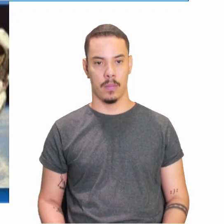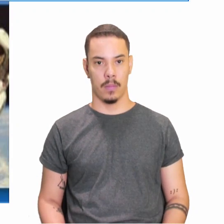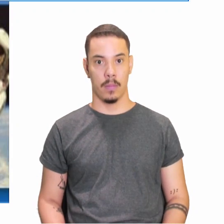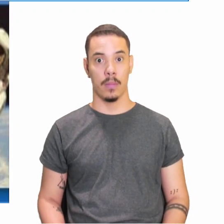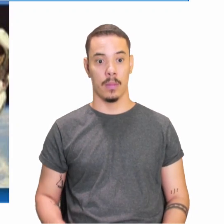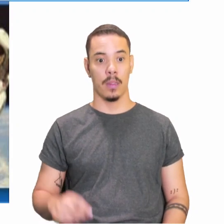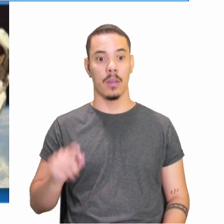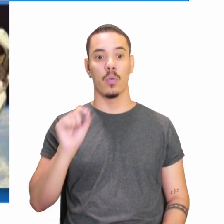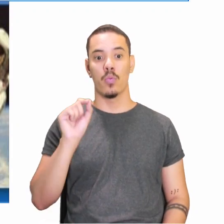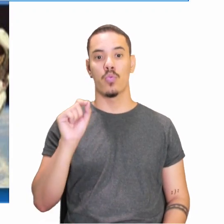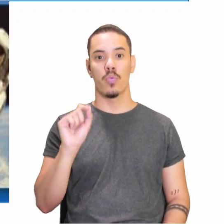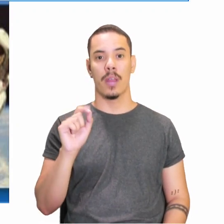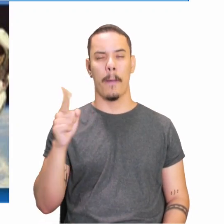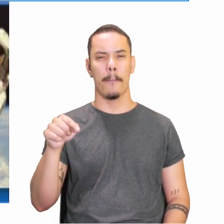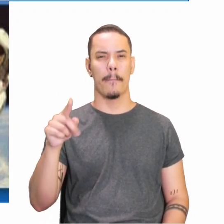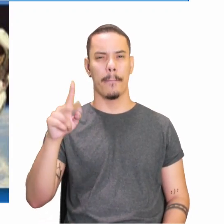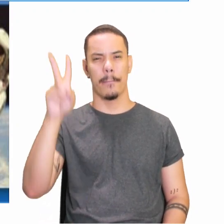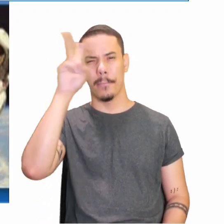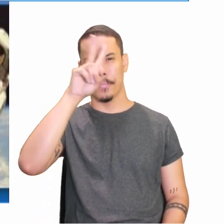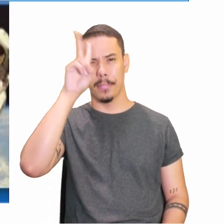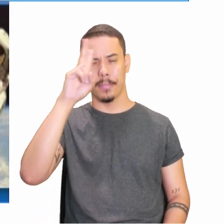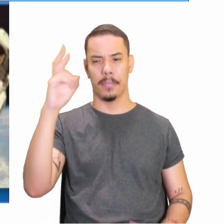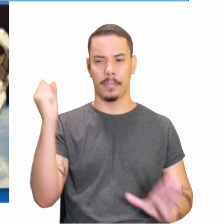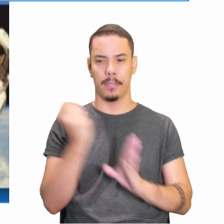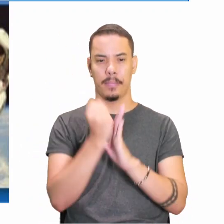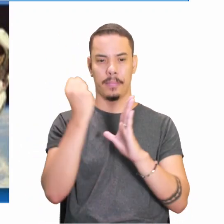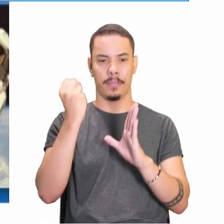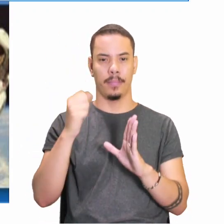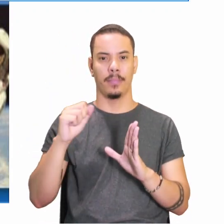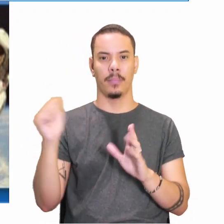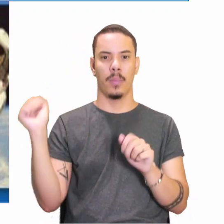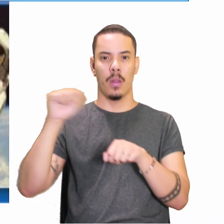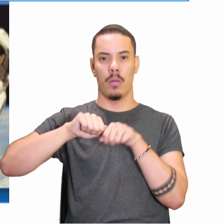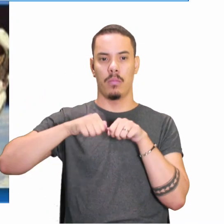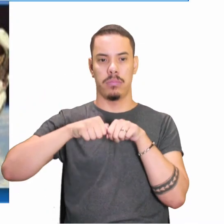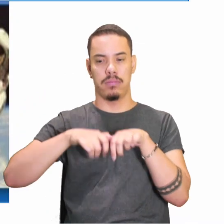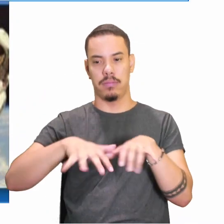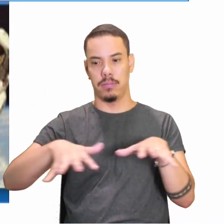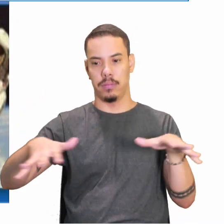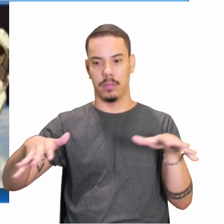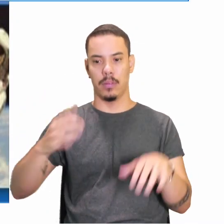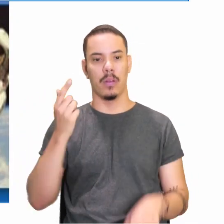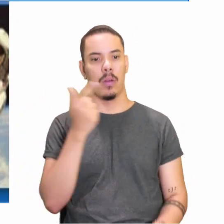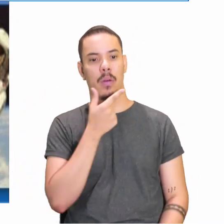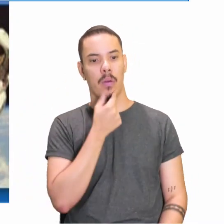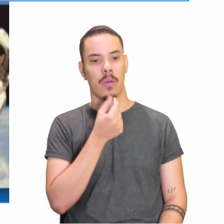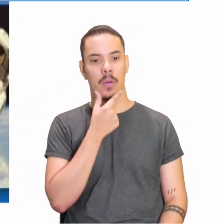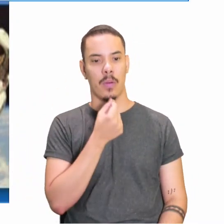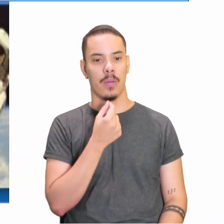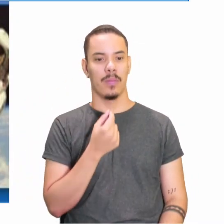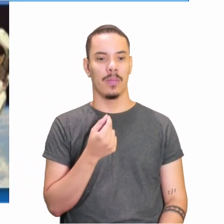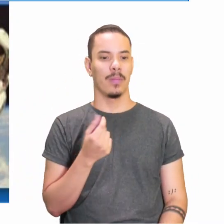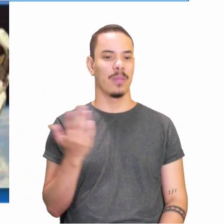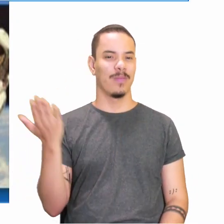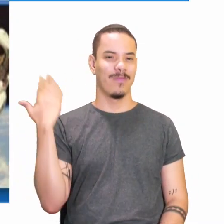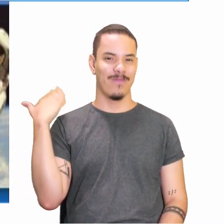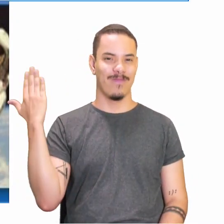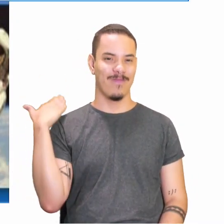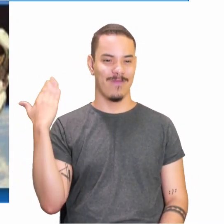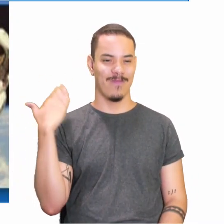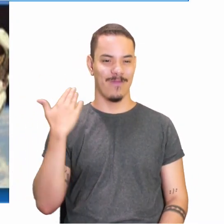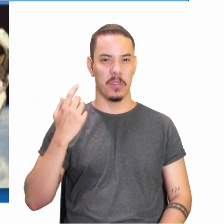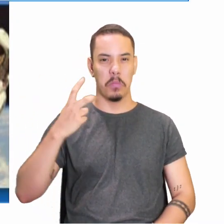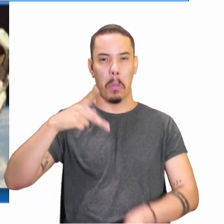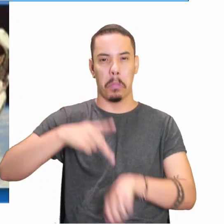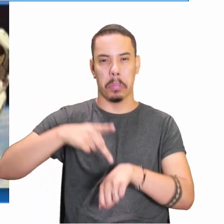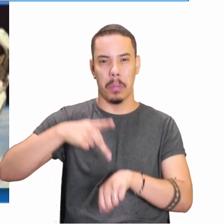os primatas, vamos dizer assim, né, os homens da caverna, olha só, e já